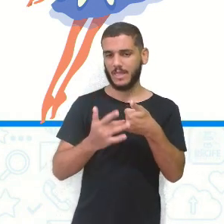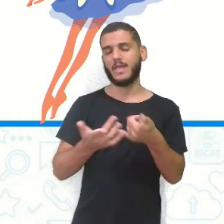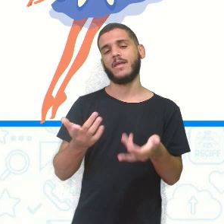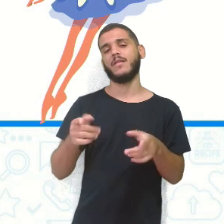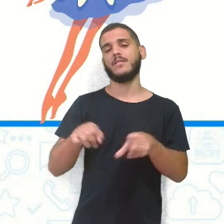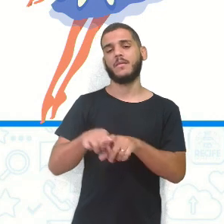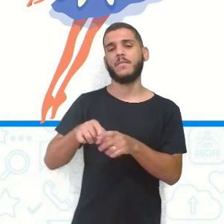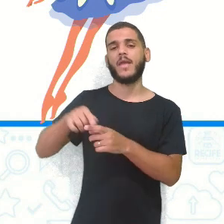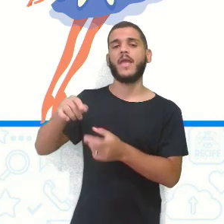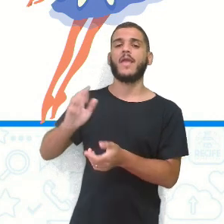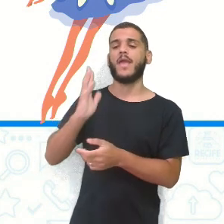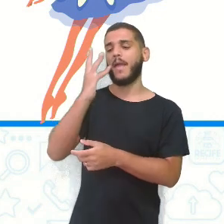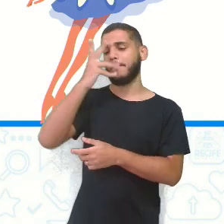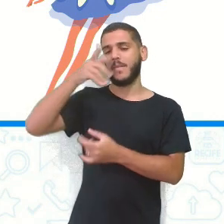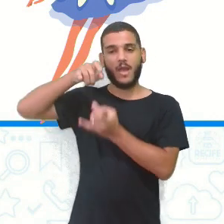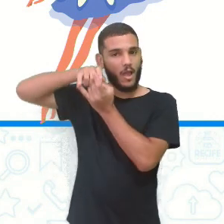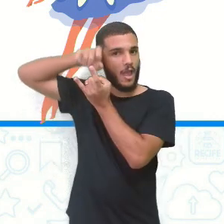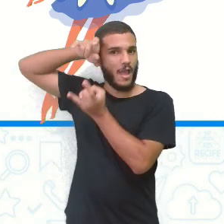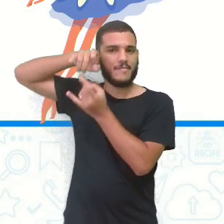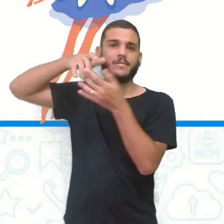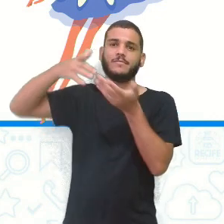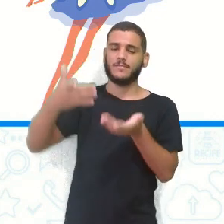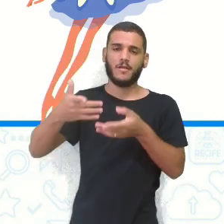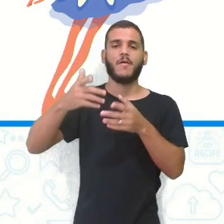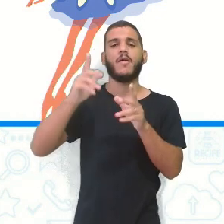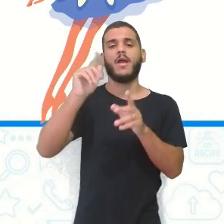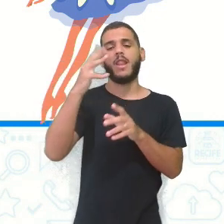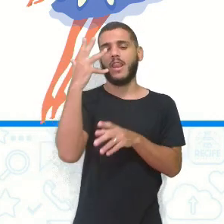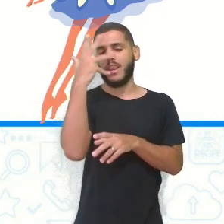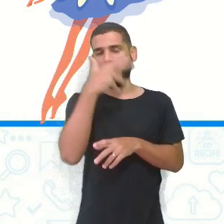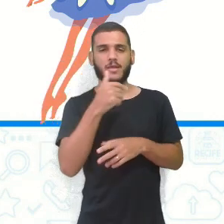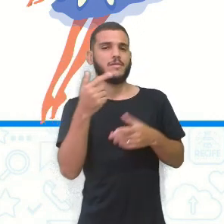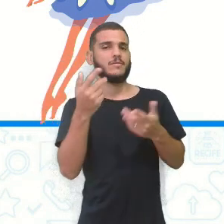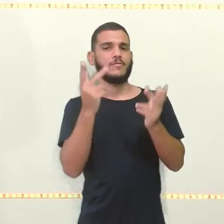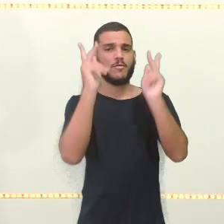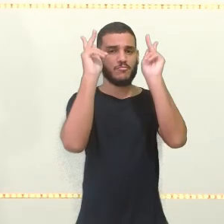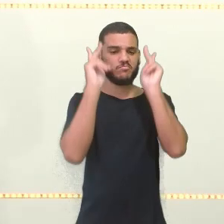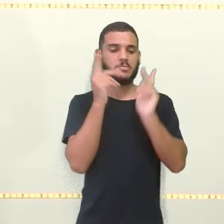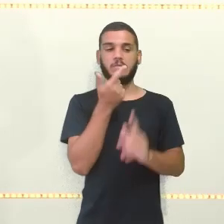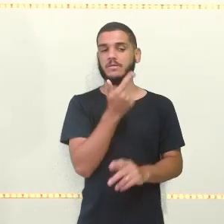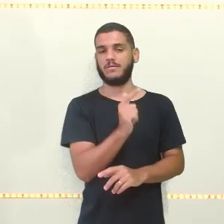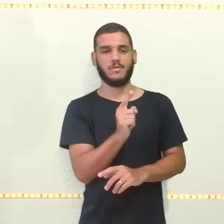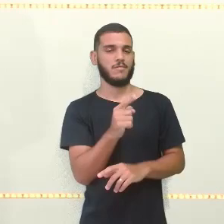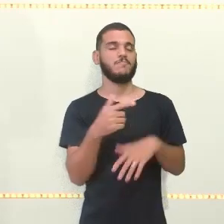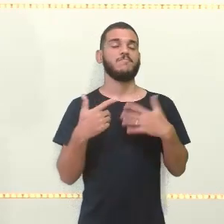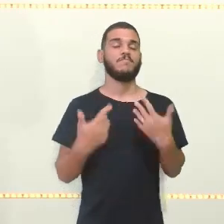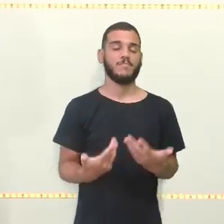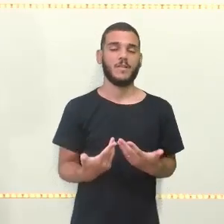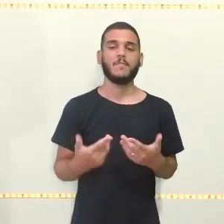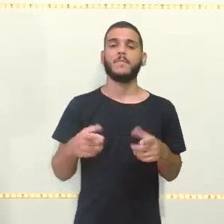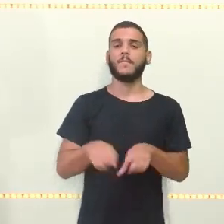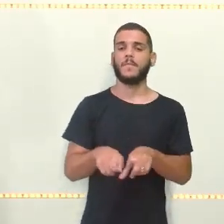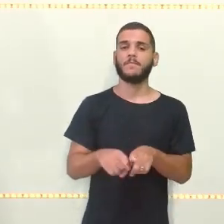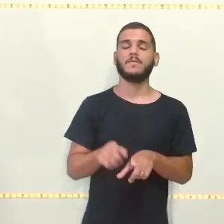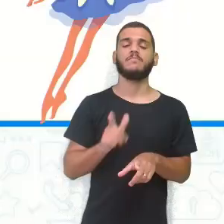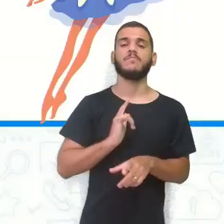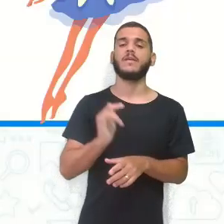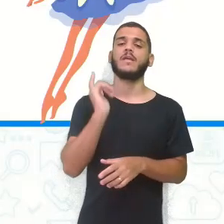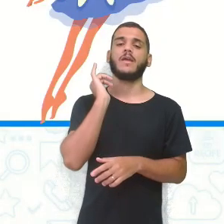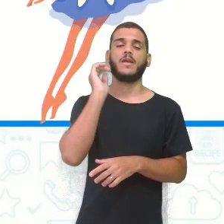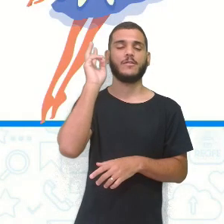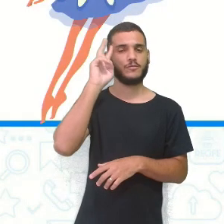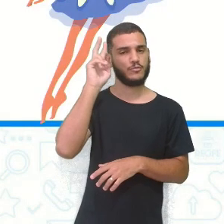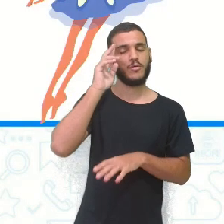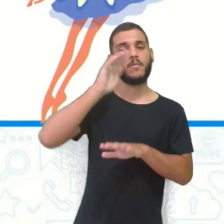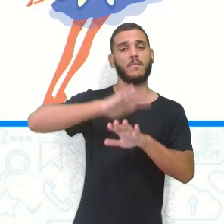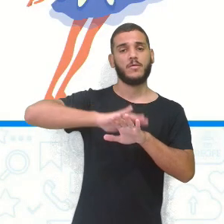linda e o príncipe em questão não era tão bonito assim. O enredo